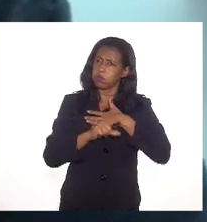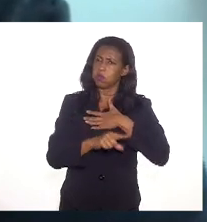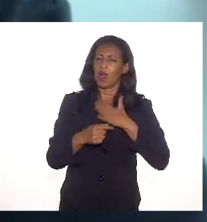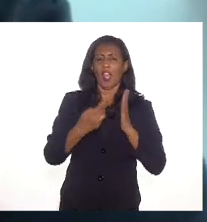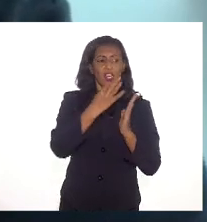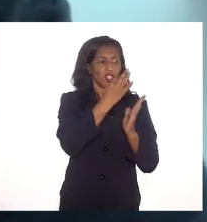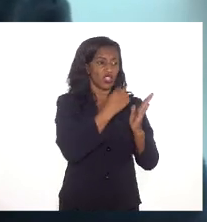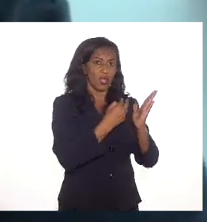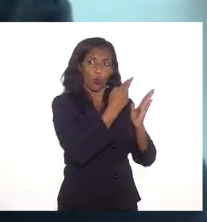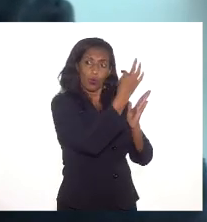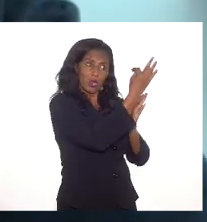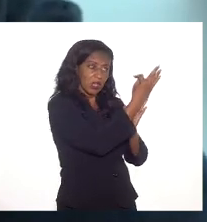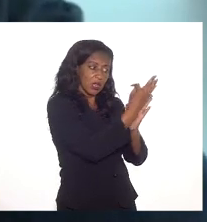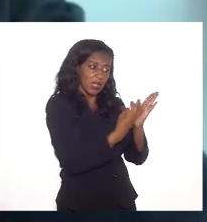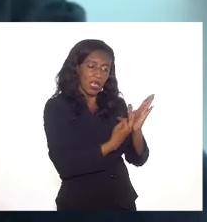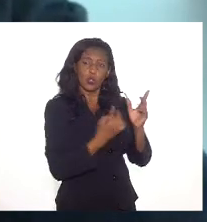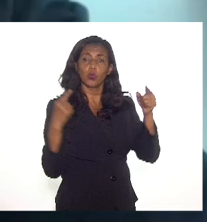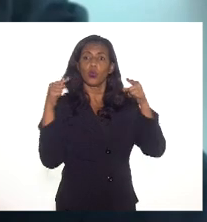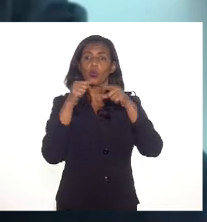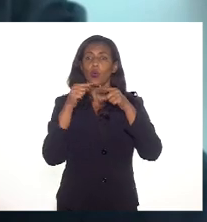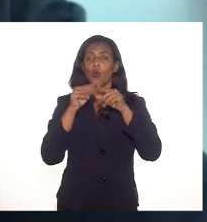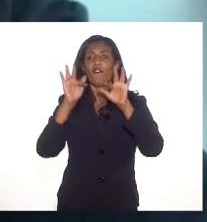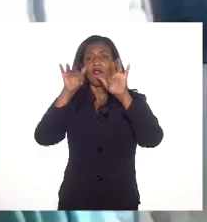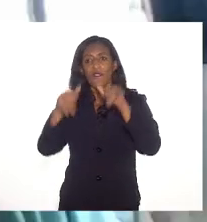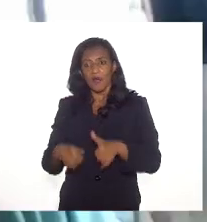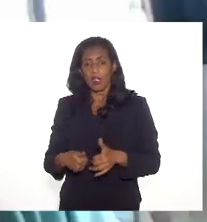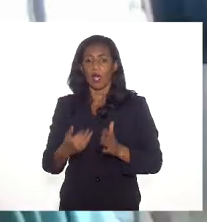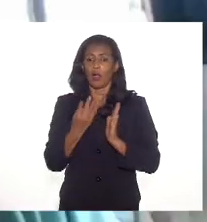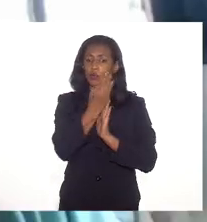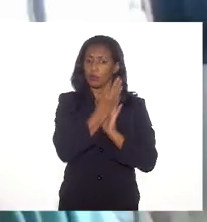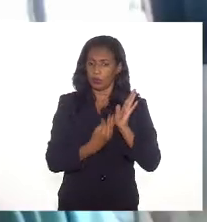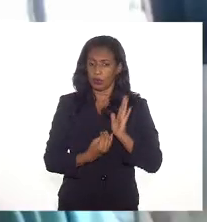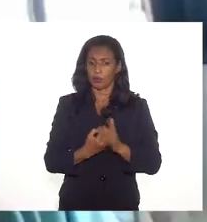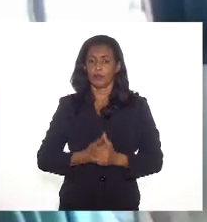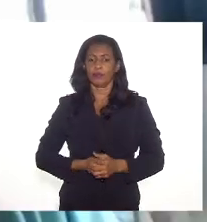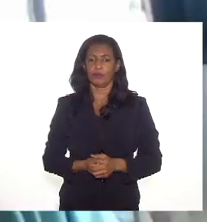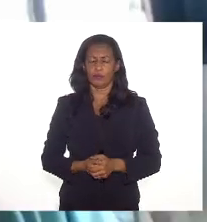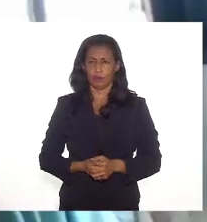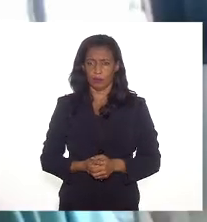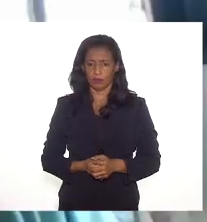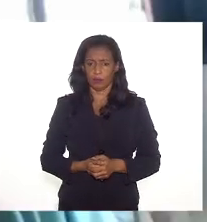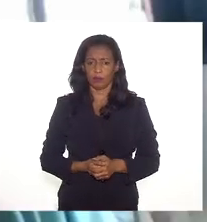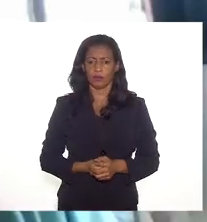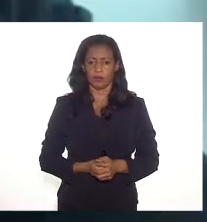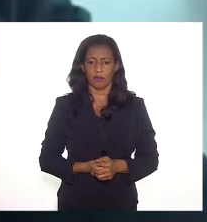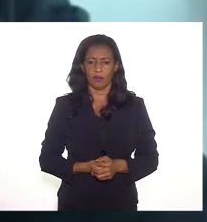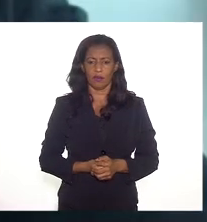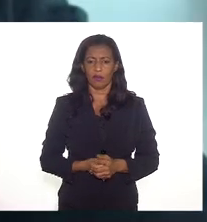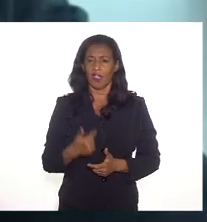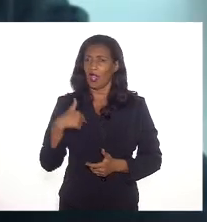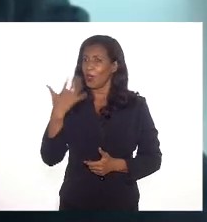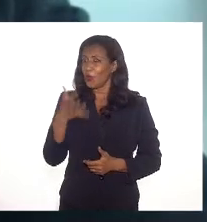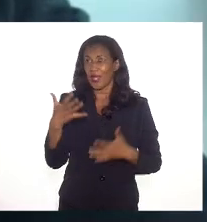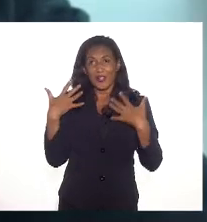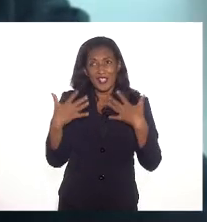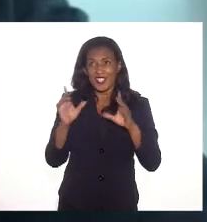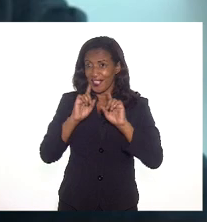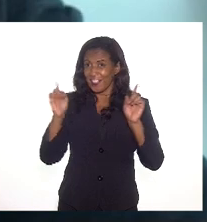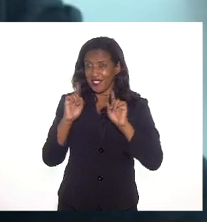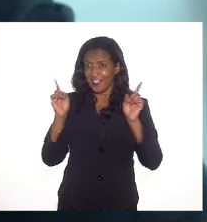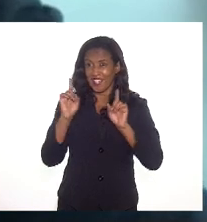condiza com o objetivo final do projeto. Entendeu, Valdec? Correto, Rodrigo. Não quero ser chato, não. Longe disso. De